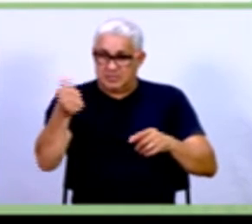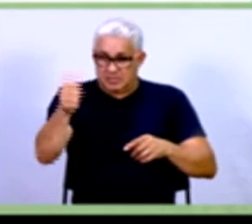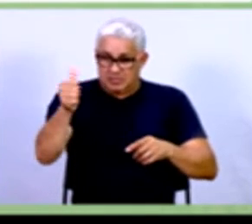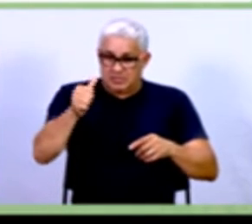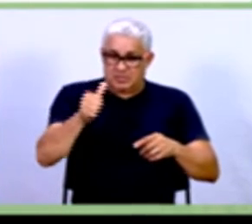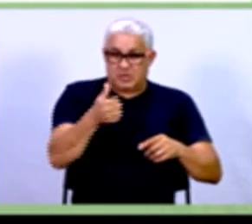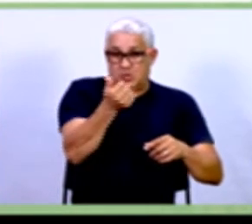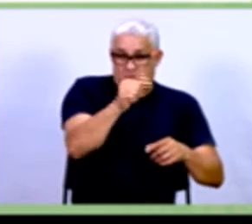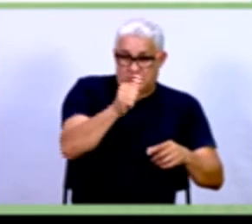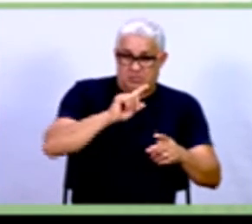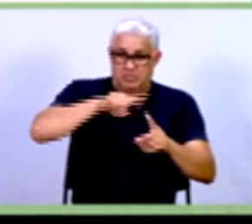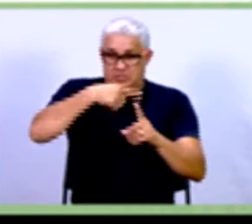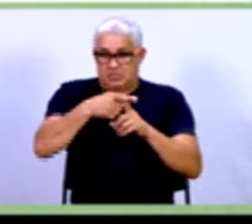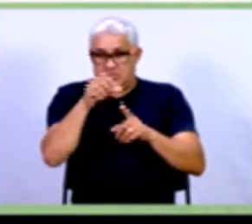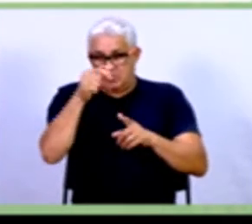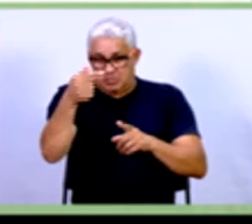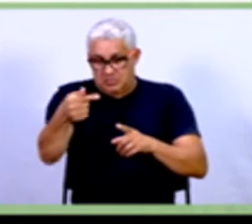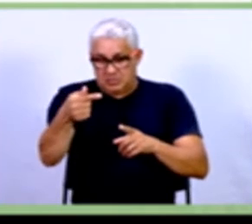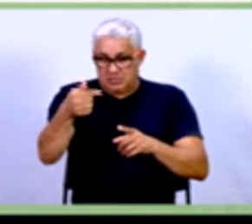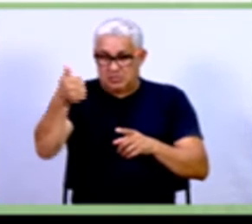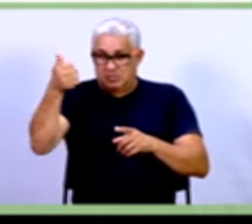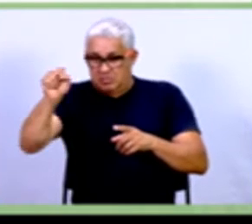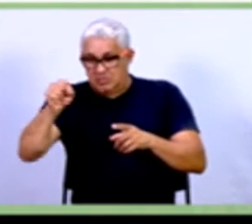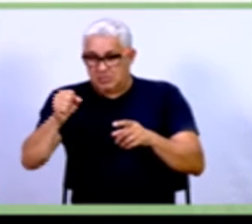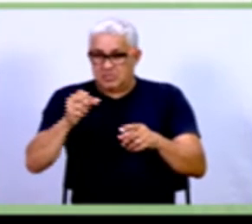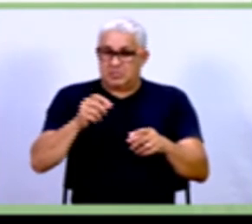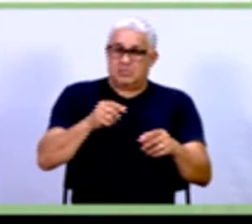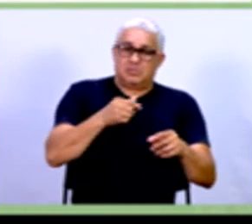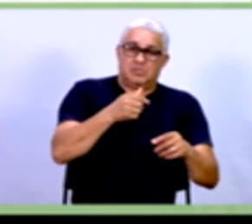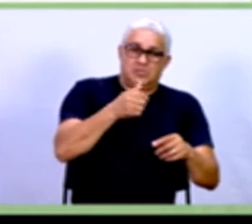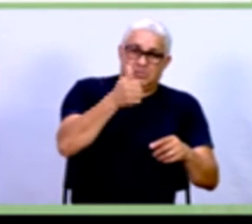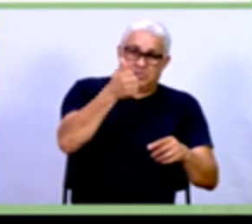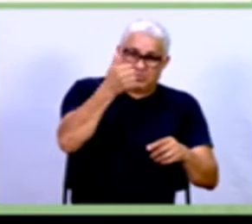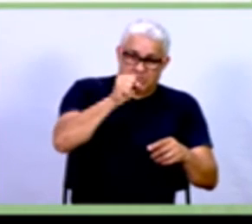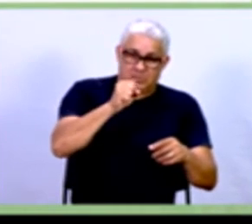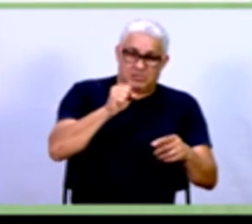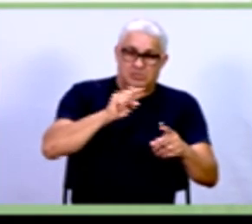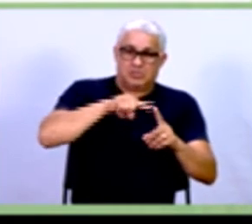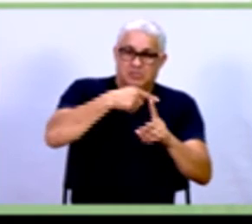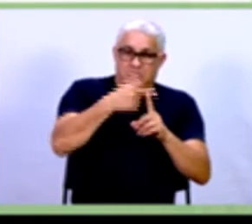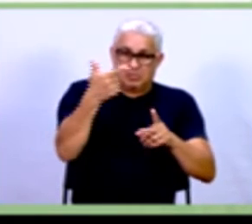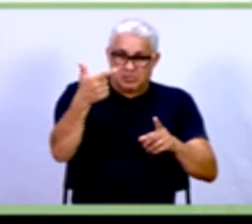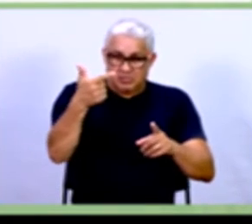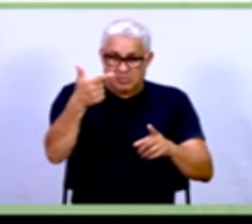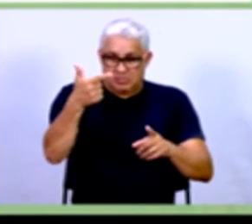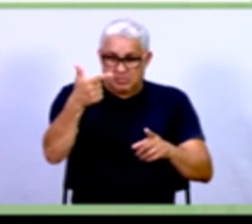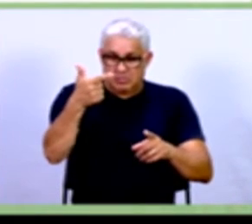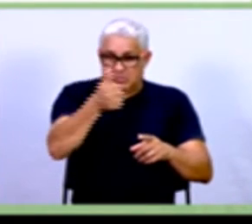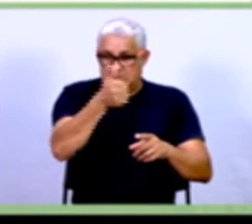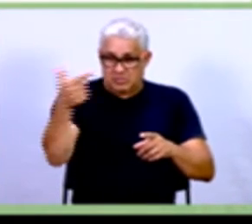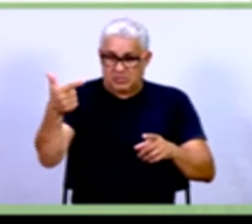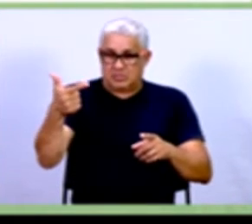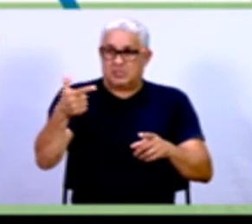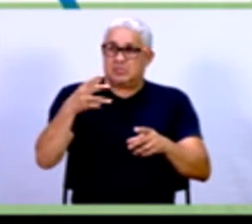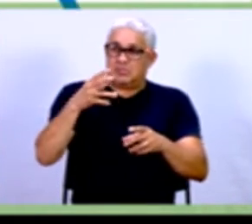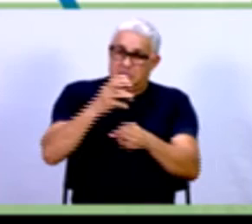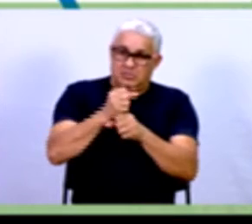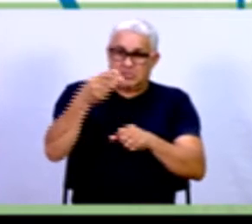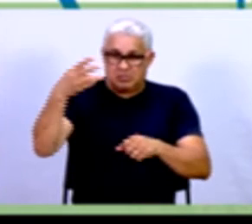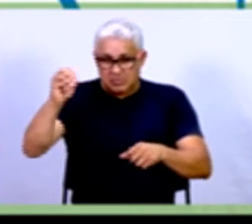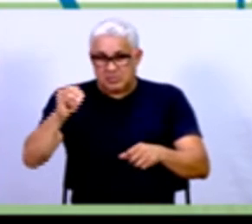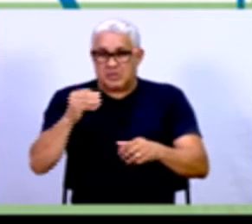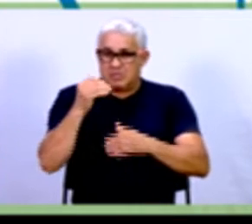18. 18 mais 12, 30. 30 mais 10, 40. O último número aqui da minha